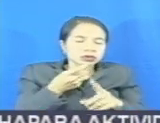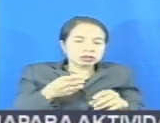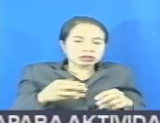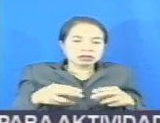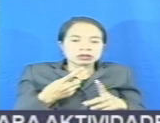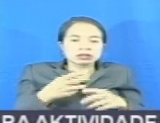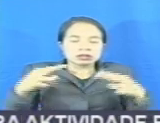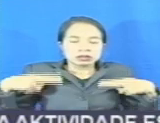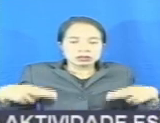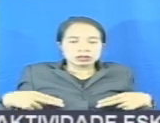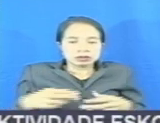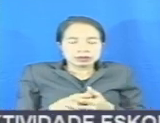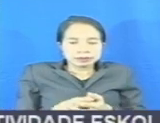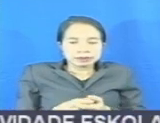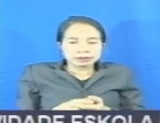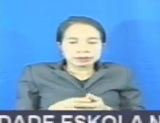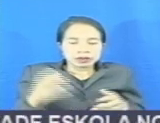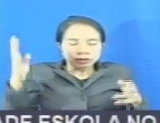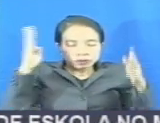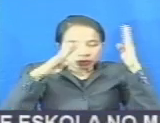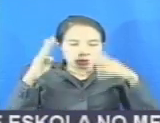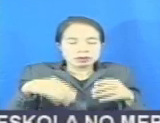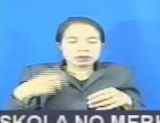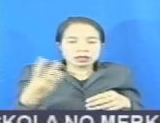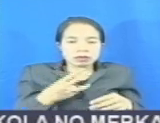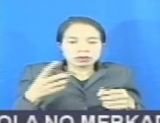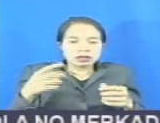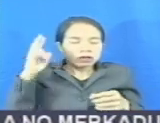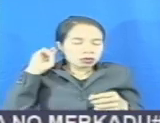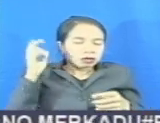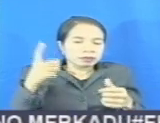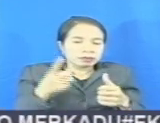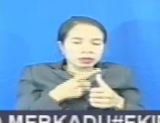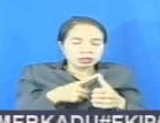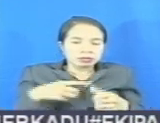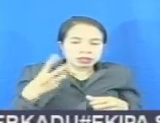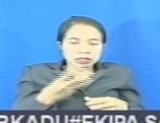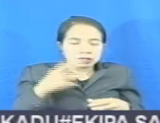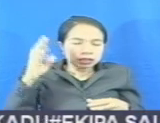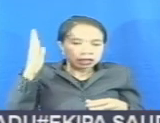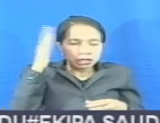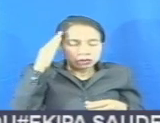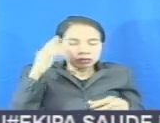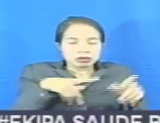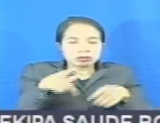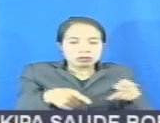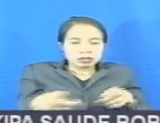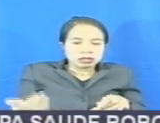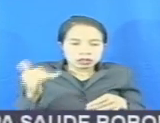quando o problema não é uma camerona primeiro é que ita minha consciência consciência comunidade mesmo